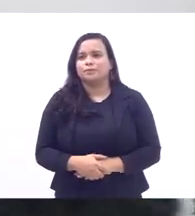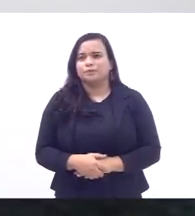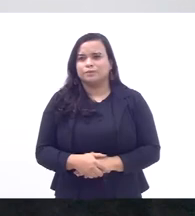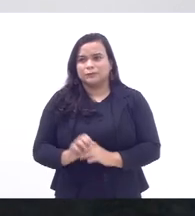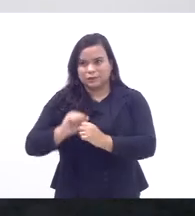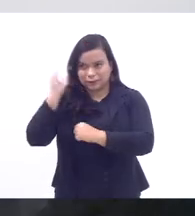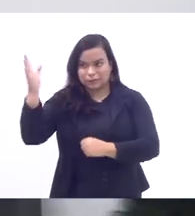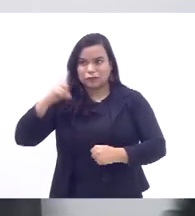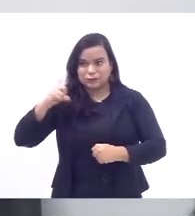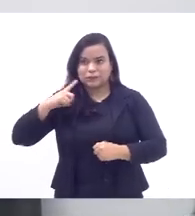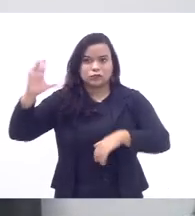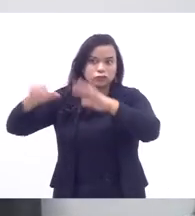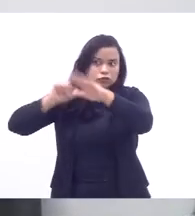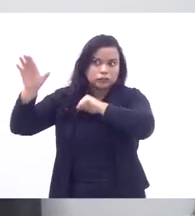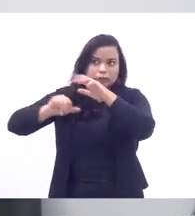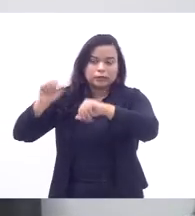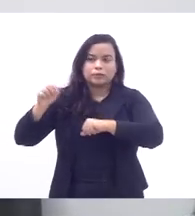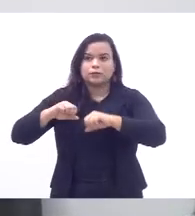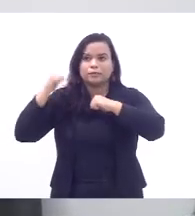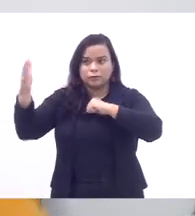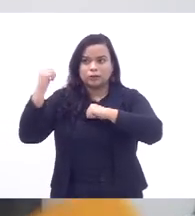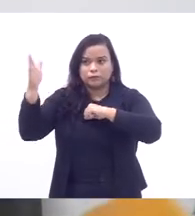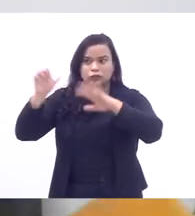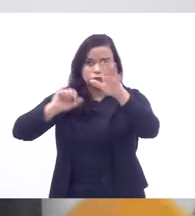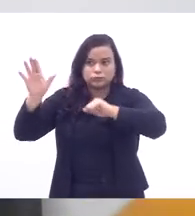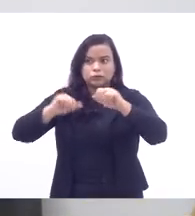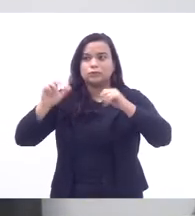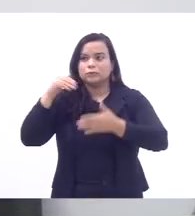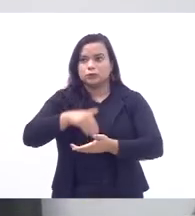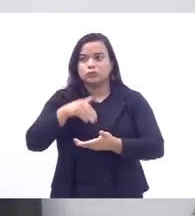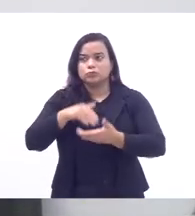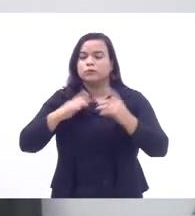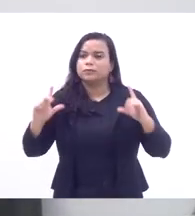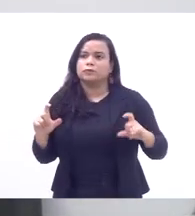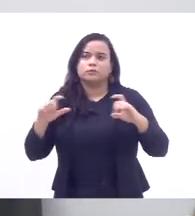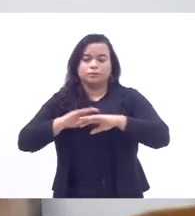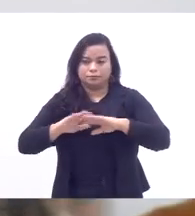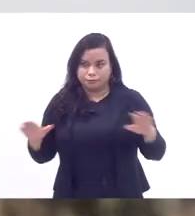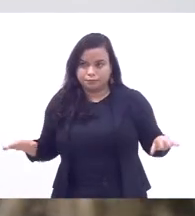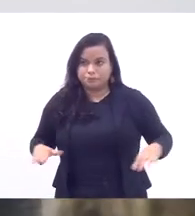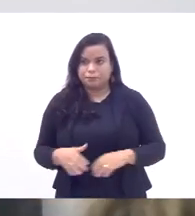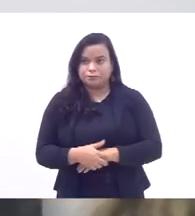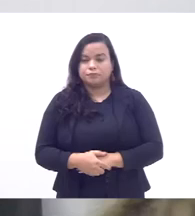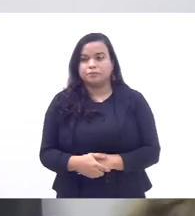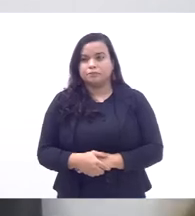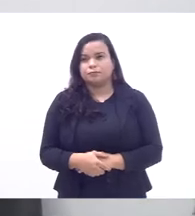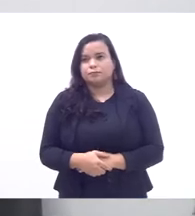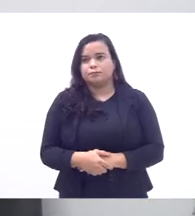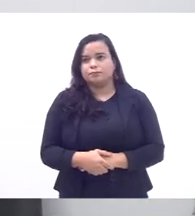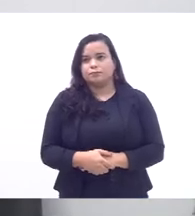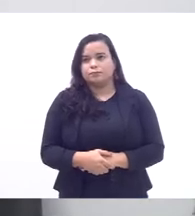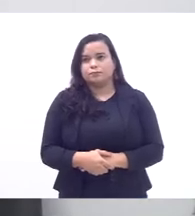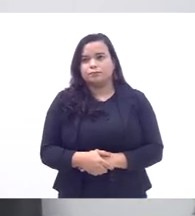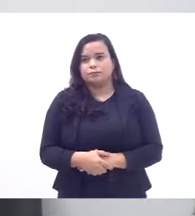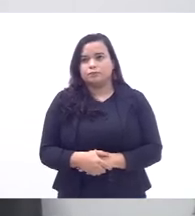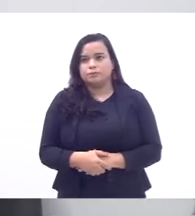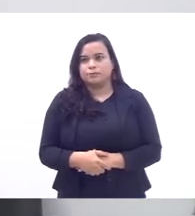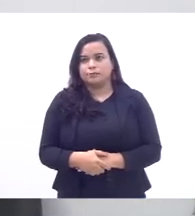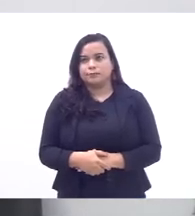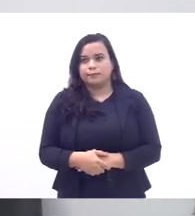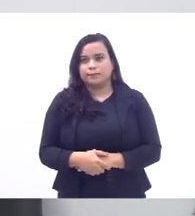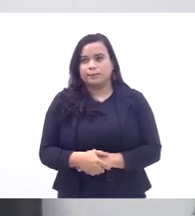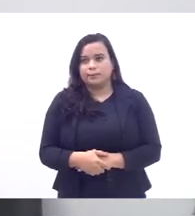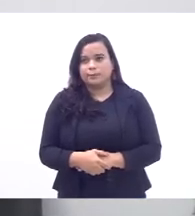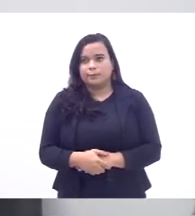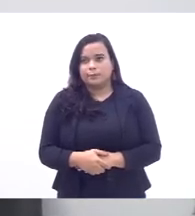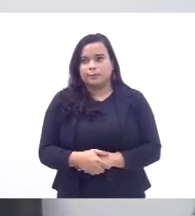fora? Pode contribuir, por favor, os que estão lá fora, só para a gente fazer essa última foto. Por favor, com todo mundo, com os homenageados e as pessoas